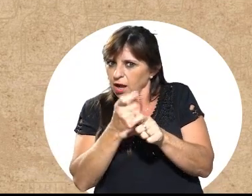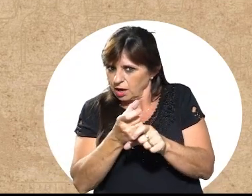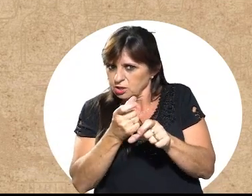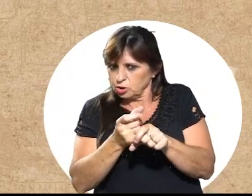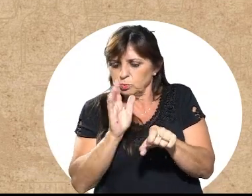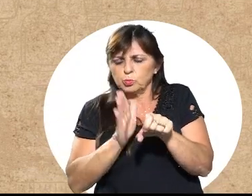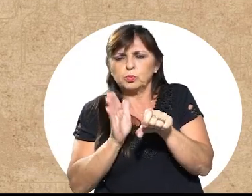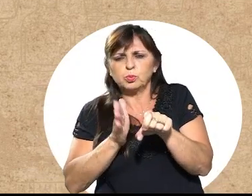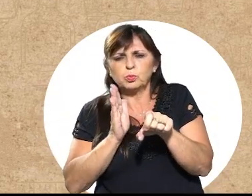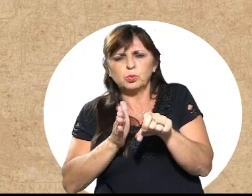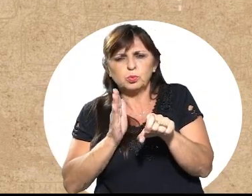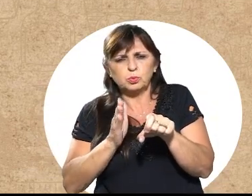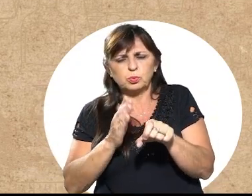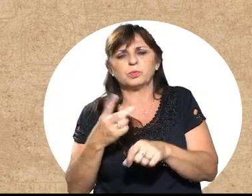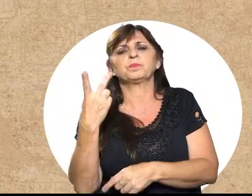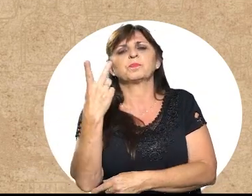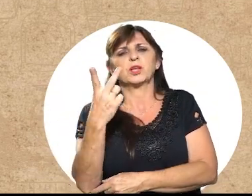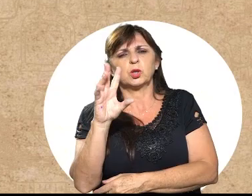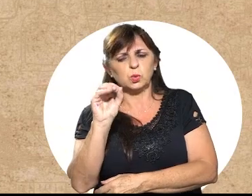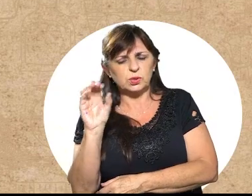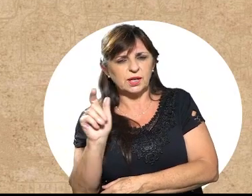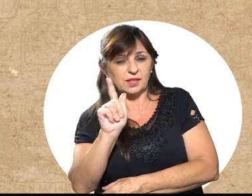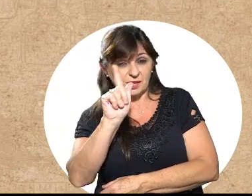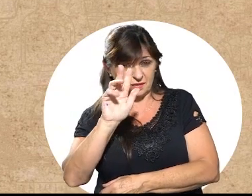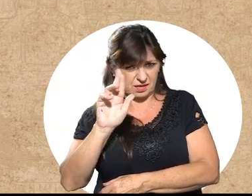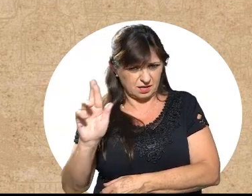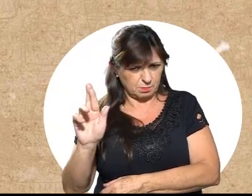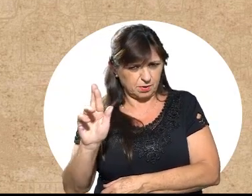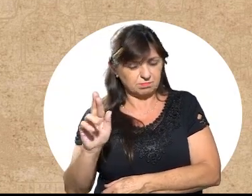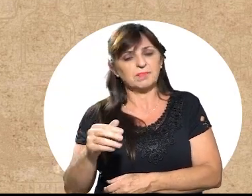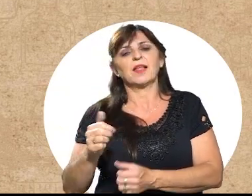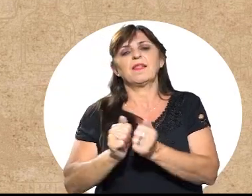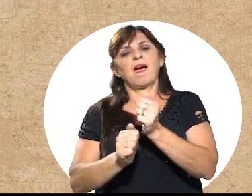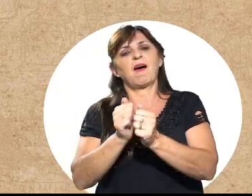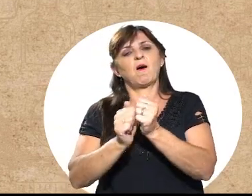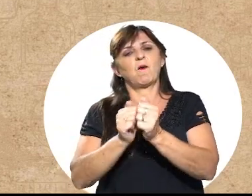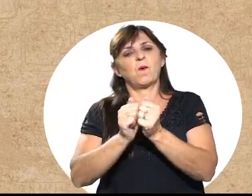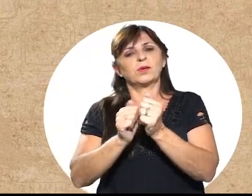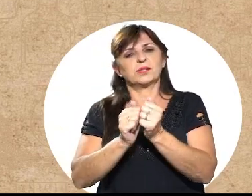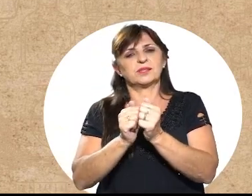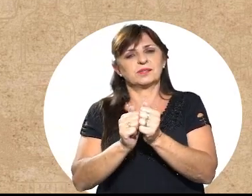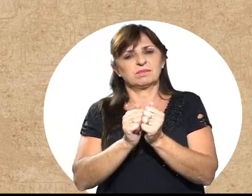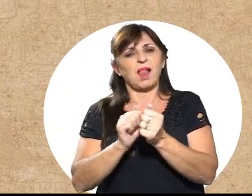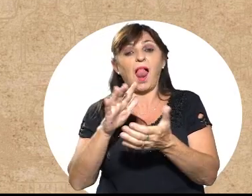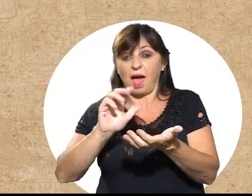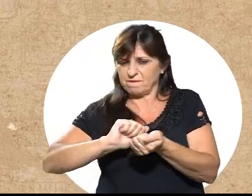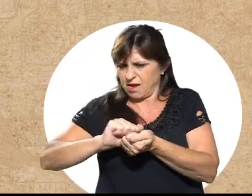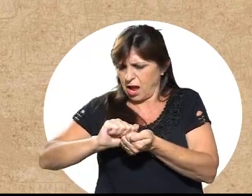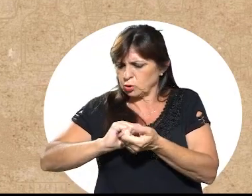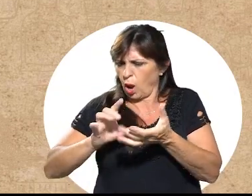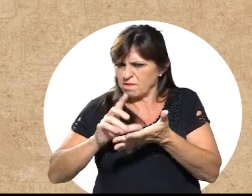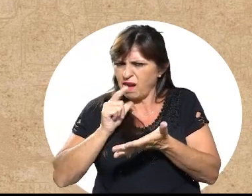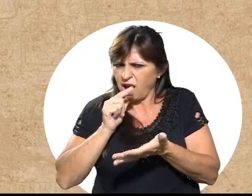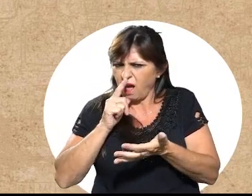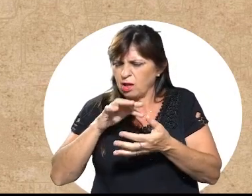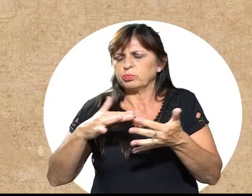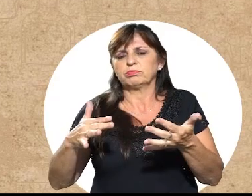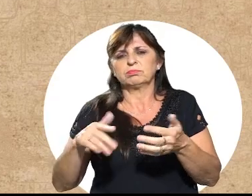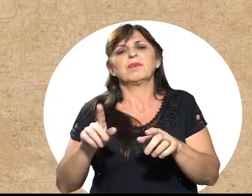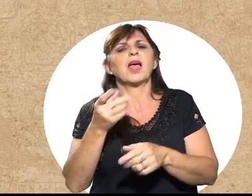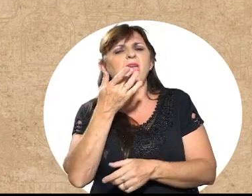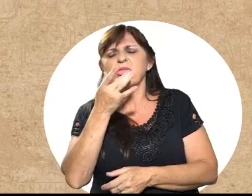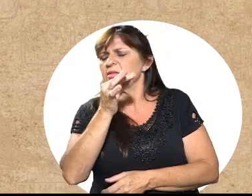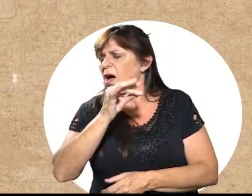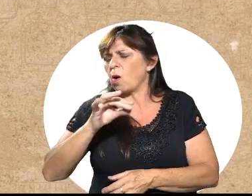e escorrido, sal a gosto, louro e cominho em grão. O modo